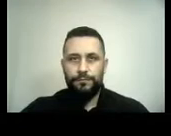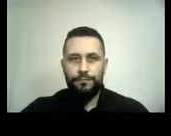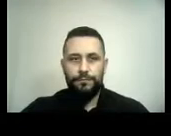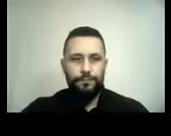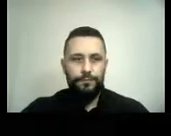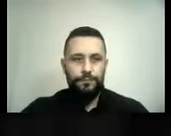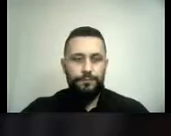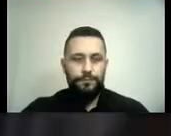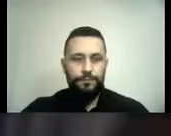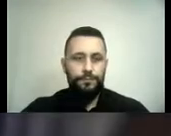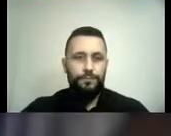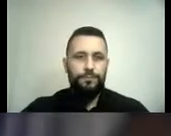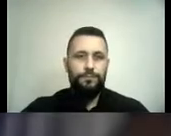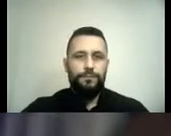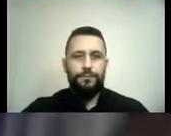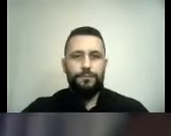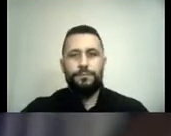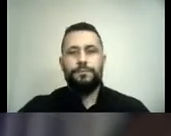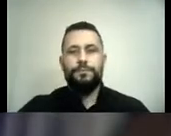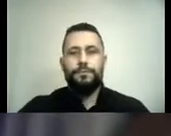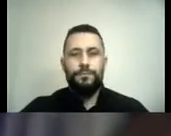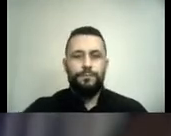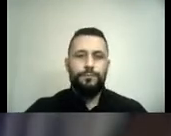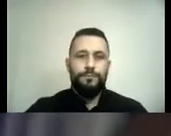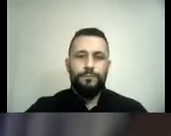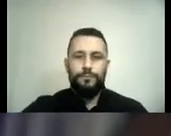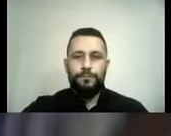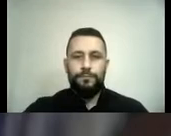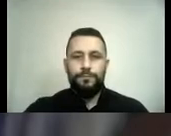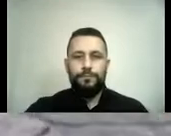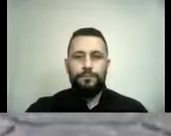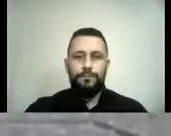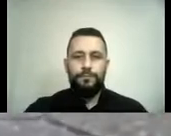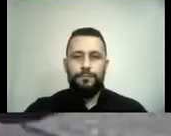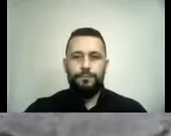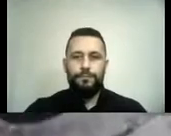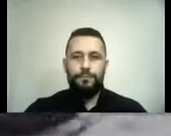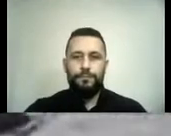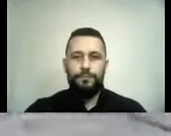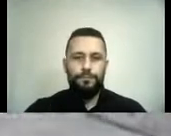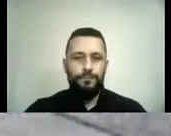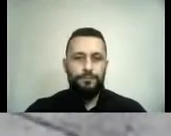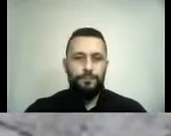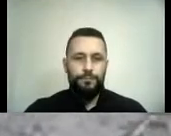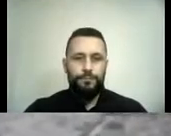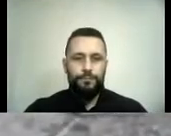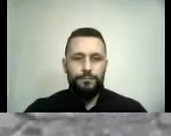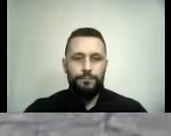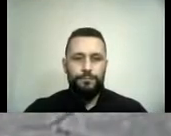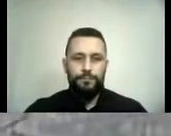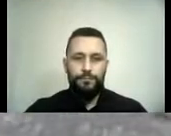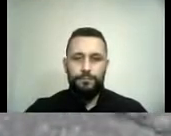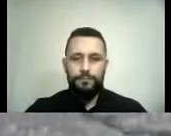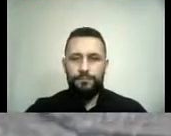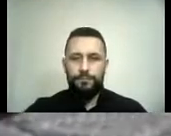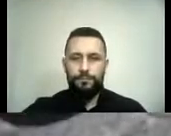O meu pai acabou tendo um engavetamento E eu saí de casa, como eu estava, né, era